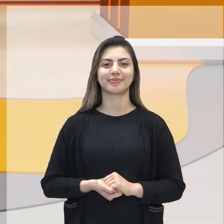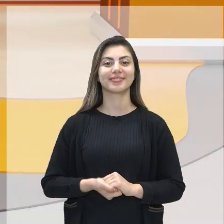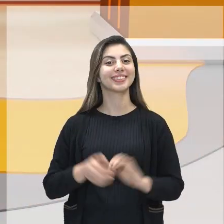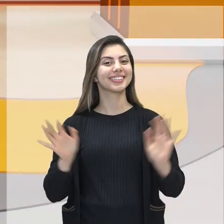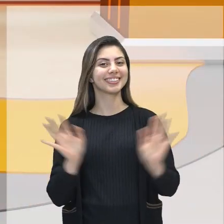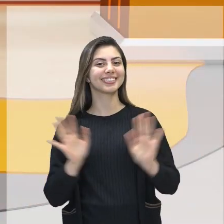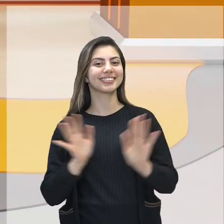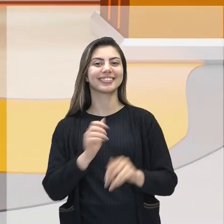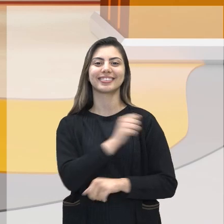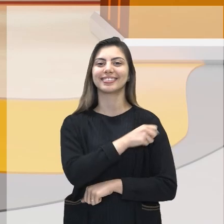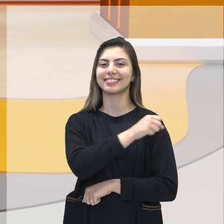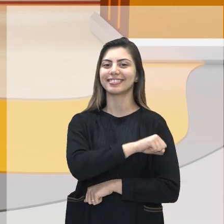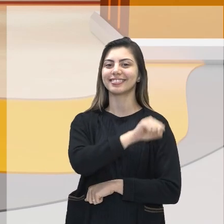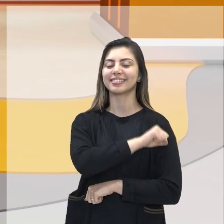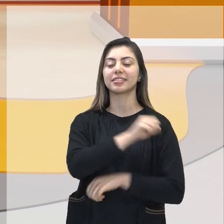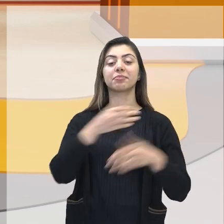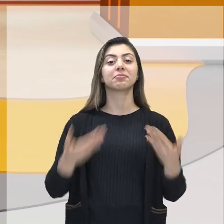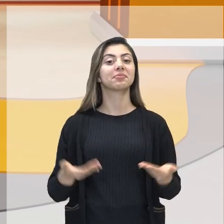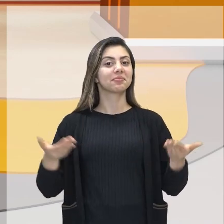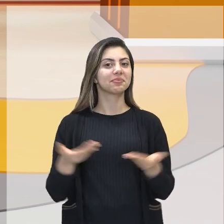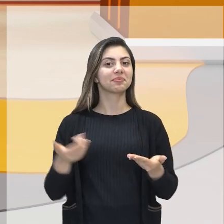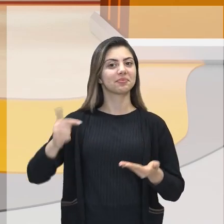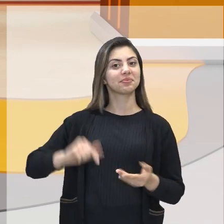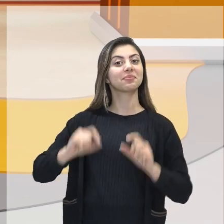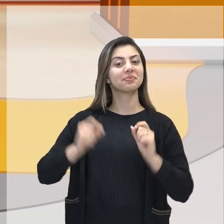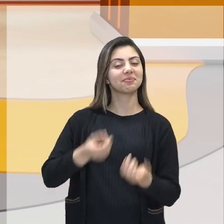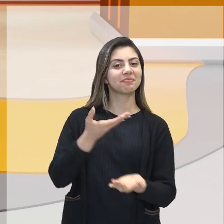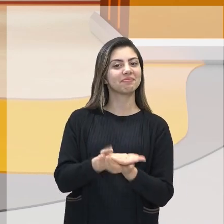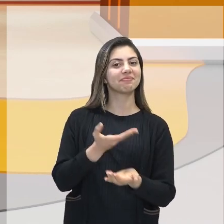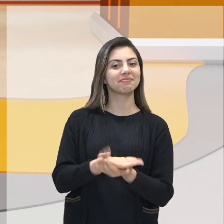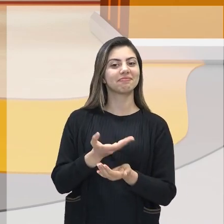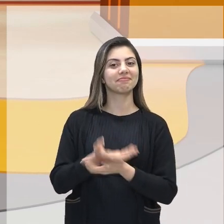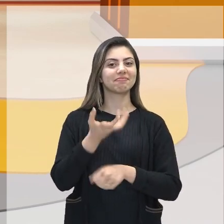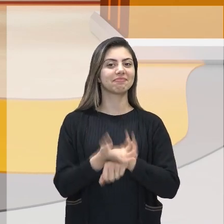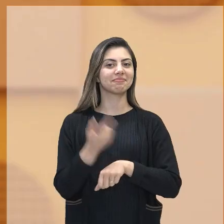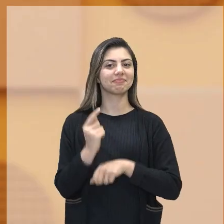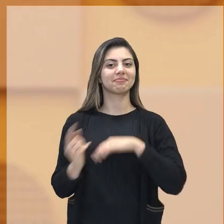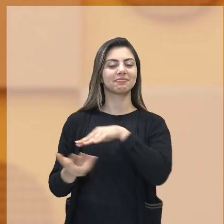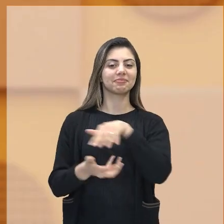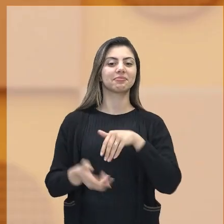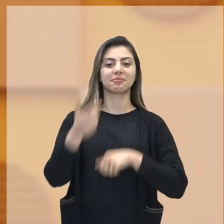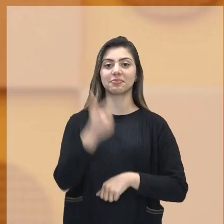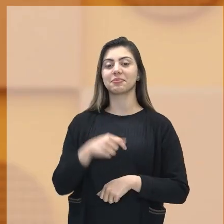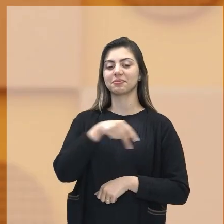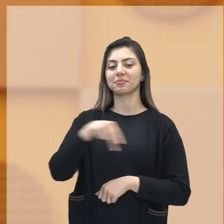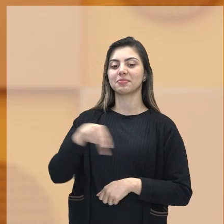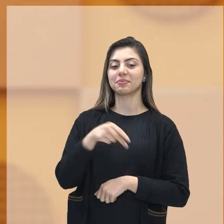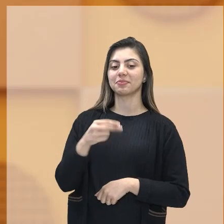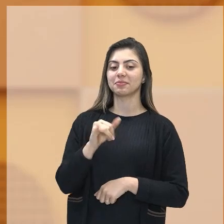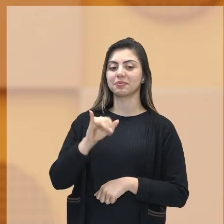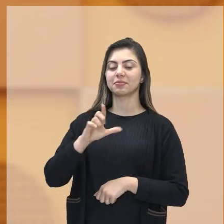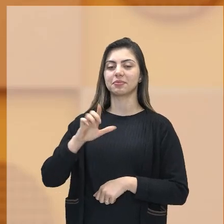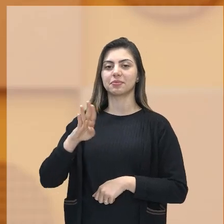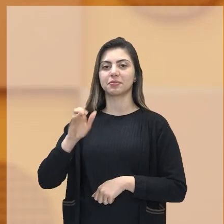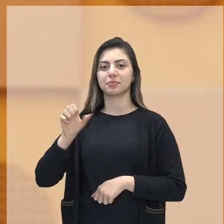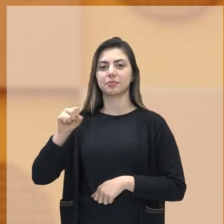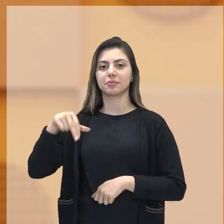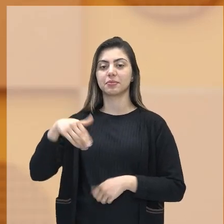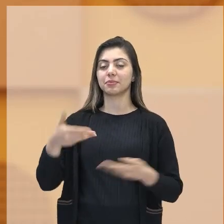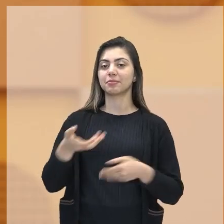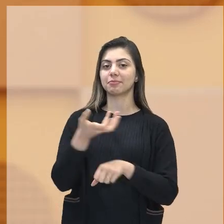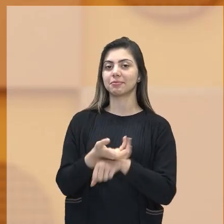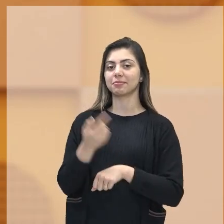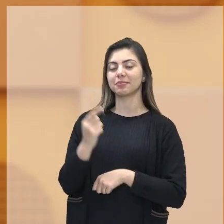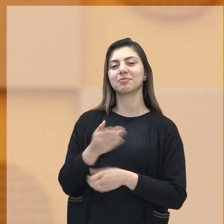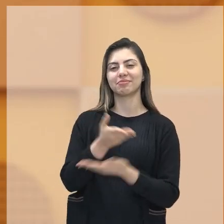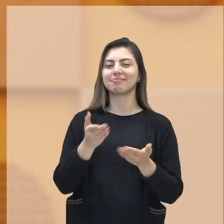Olá, galerinha do 8º ano! Estamos de volta para mais uma aula de Geografia. Eu sou o professor Ilbson do Nascimento, do componente de Geografia, mas